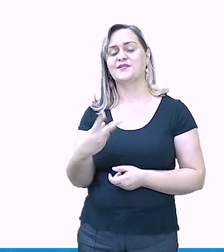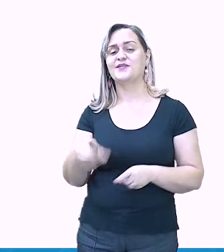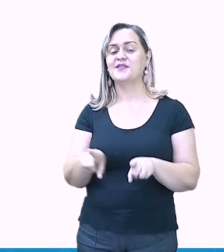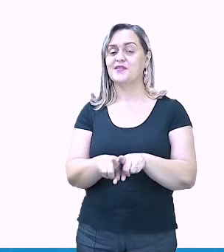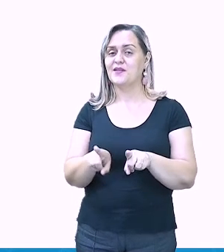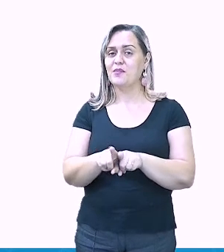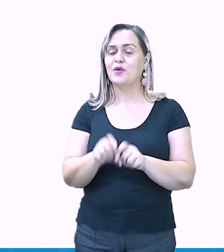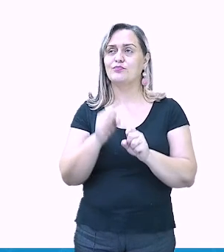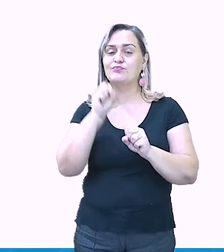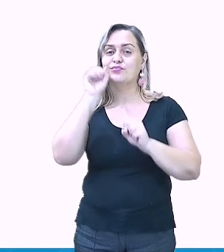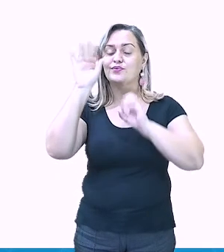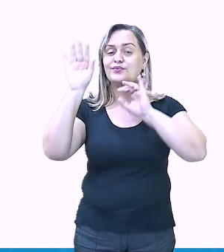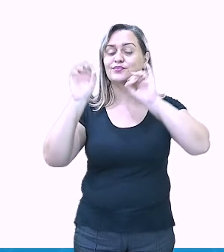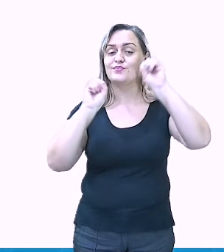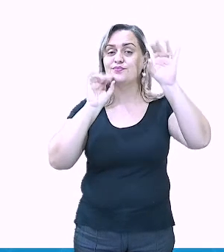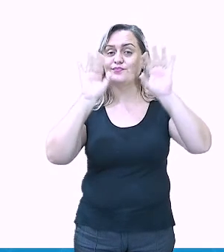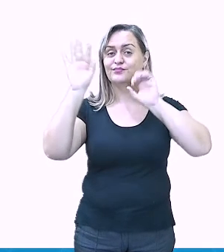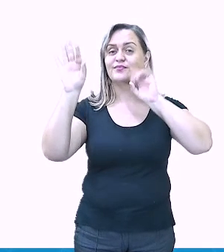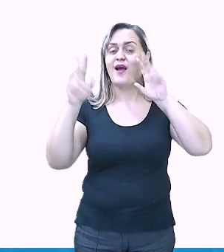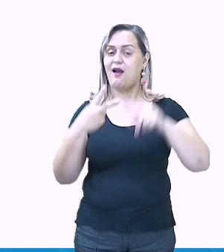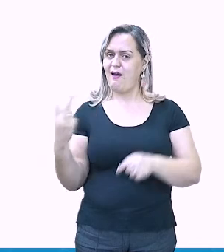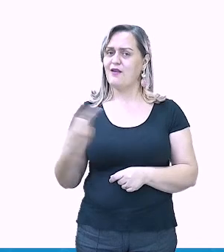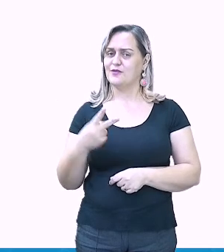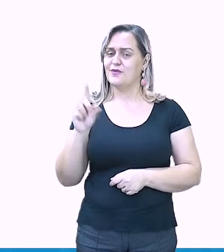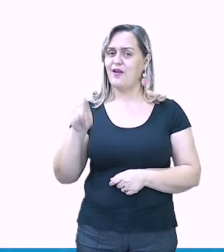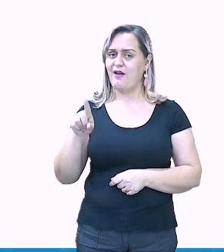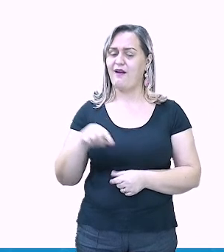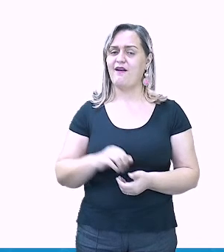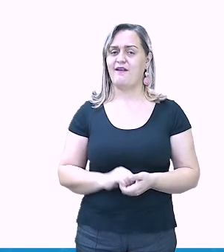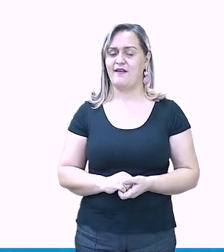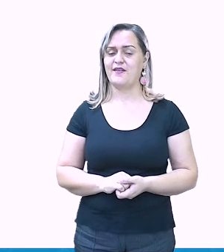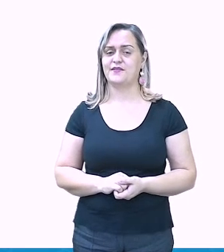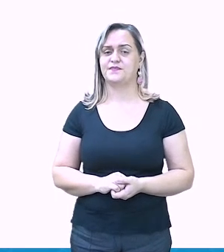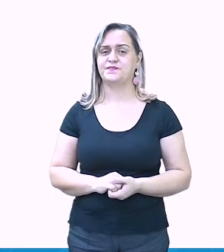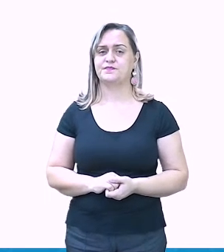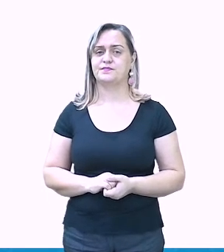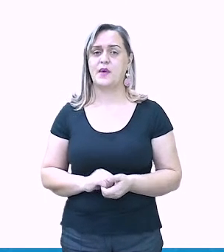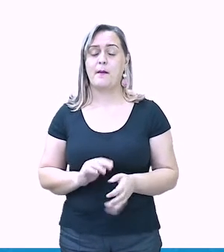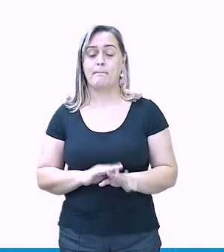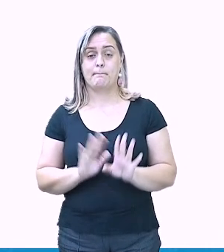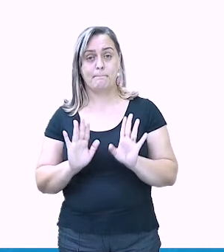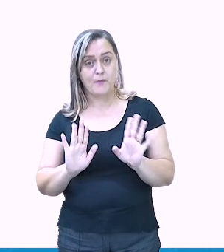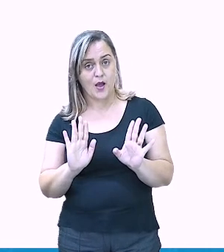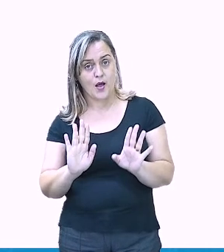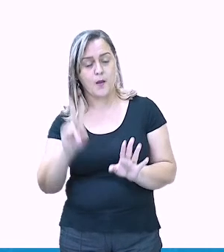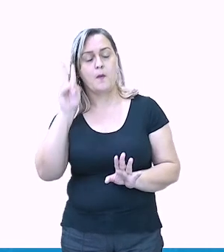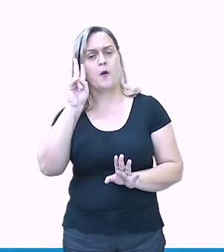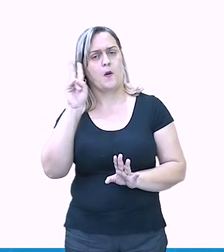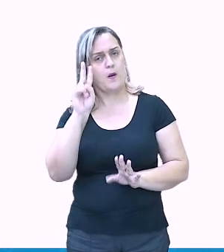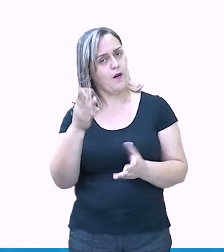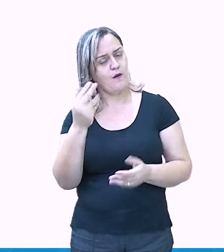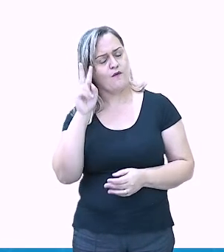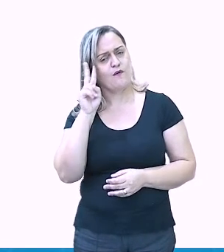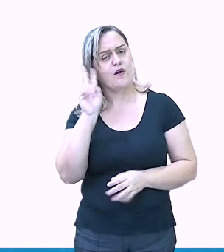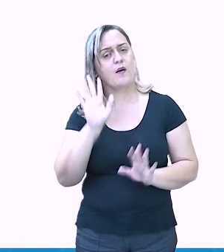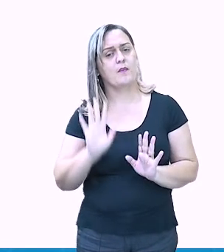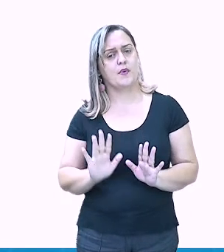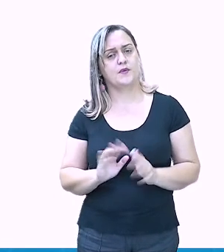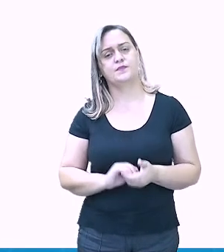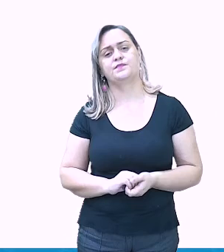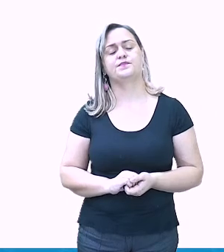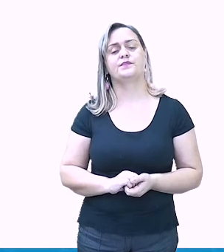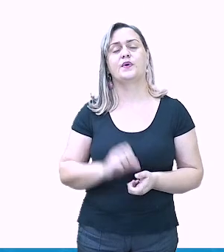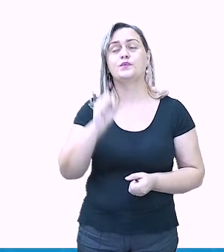que precisamos fazer uns lembretes aqui importantíssimos. Então vamos lá. Interjeição